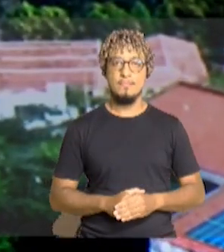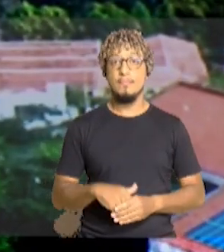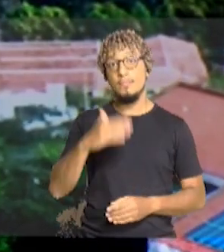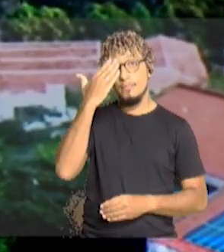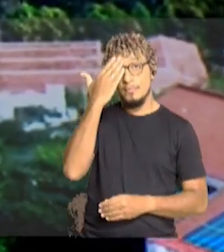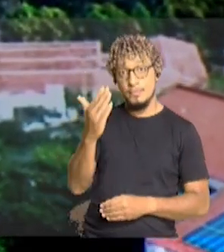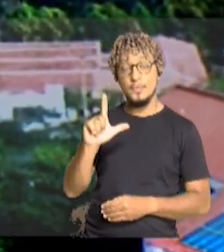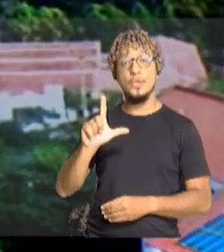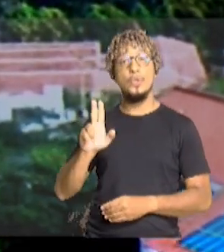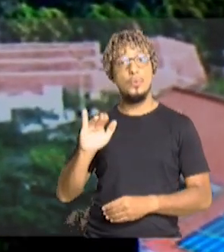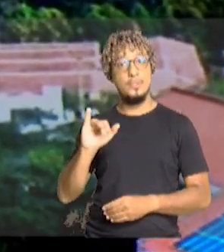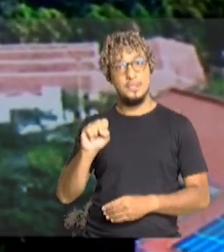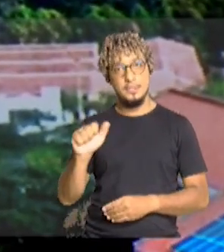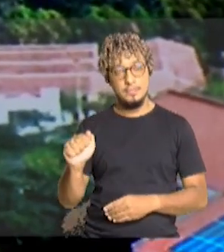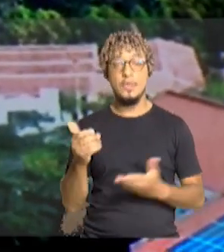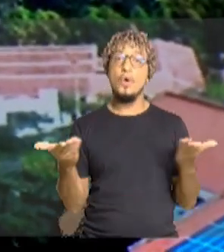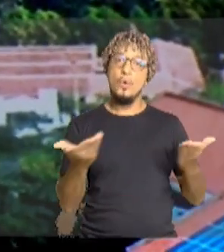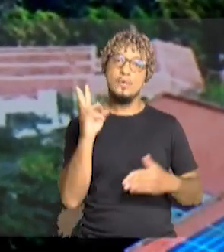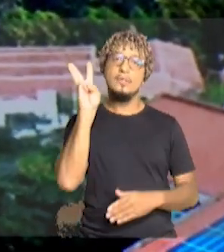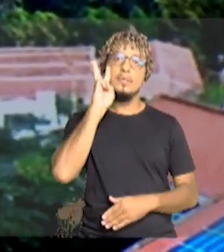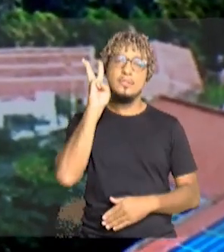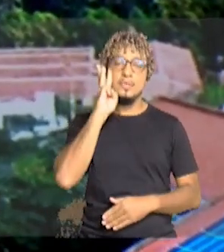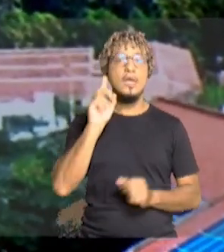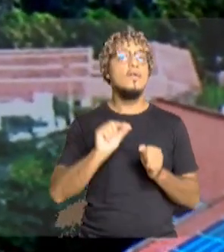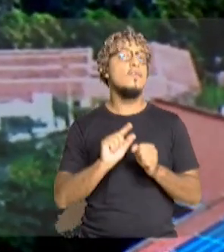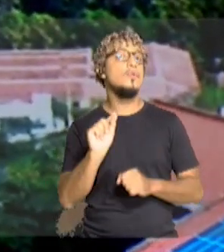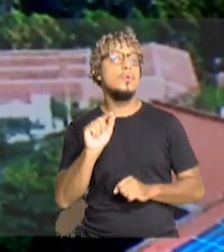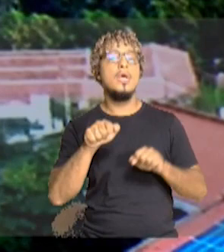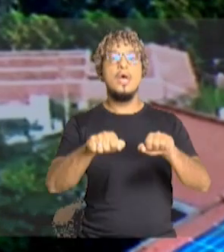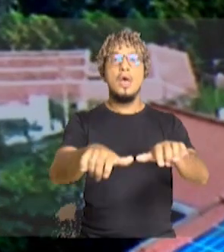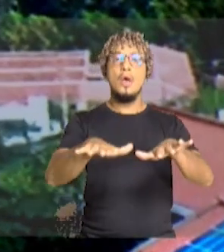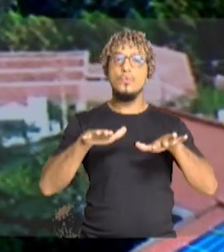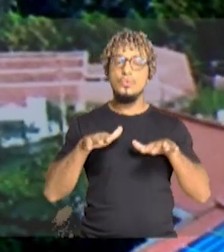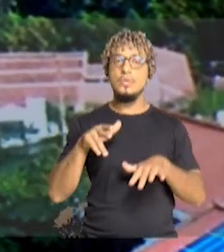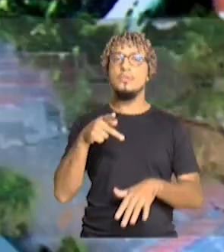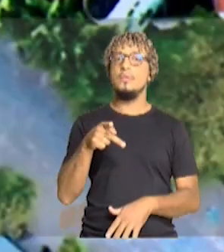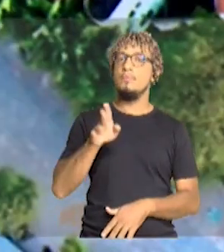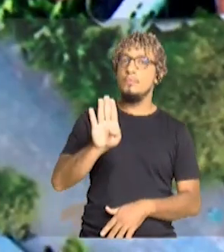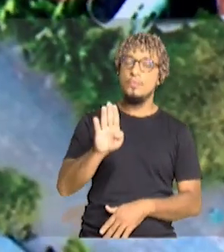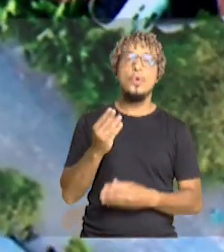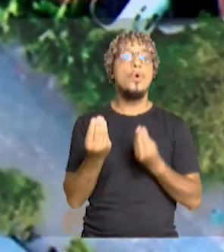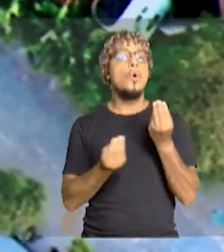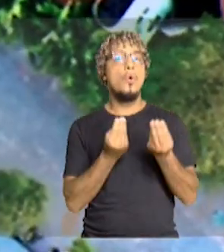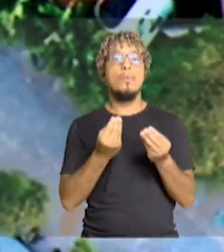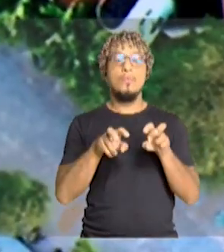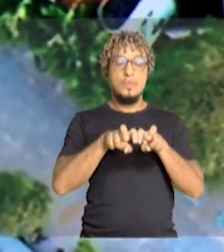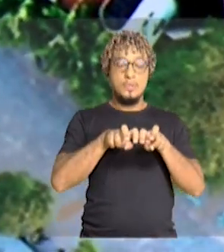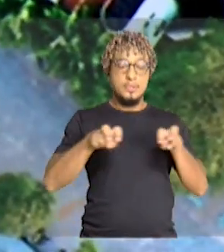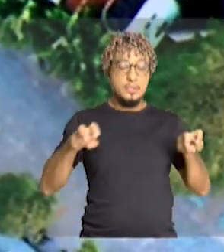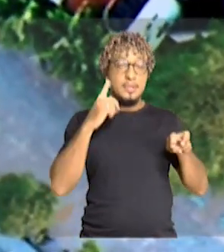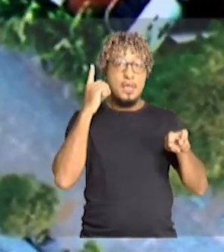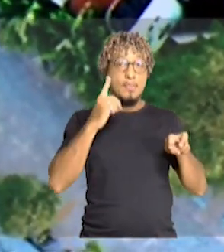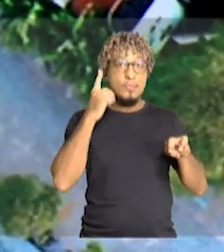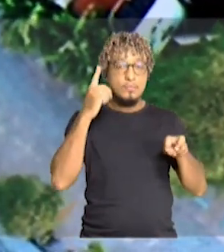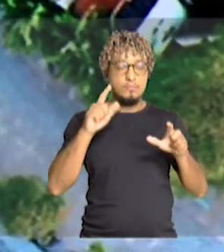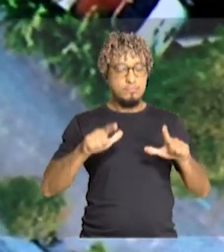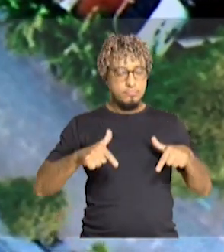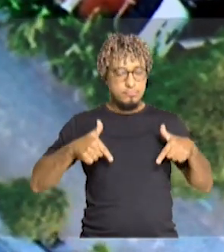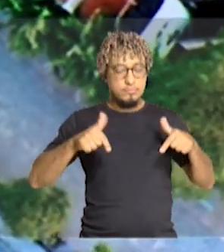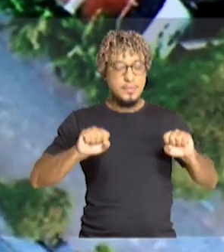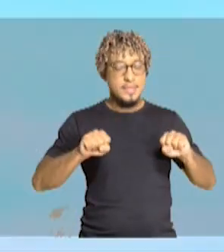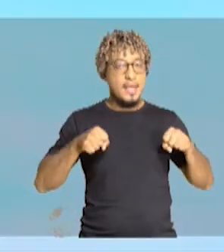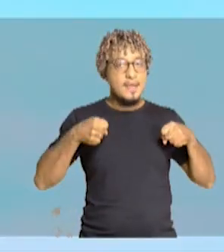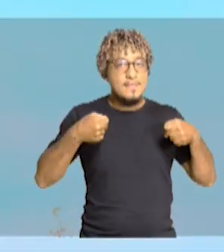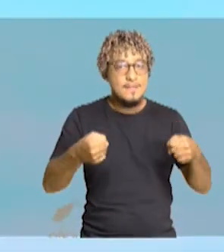Obrigada Luiza e nessa terça-feira foi realizada a audiência pública para instalação da frente parlamentar em